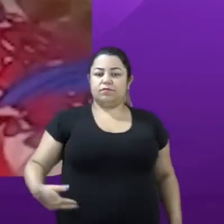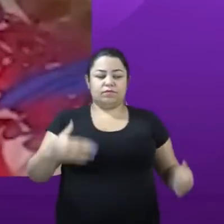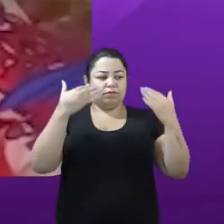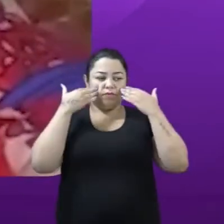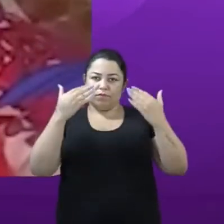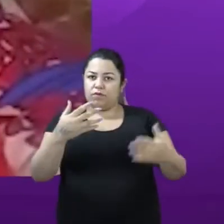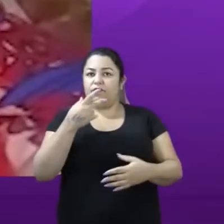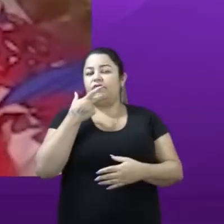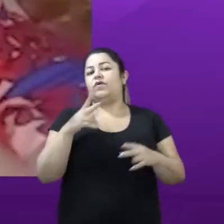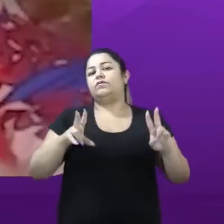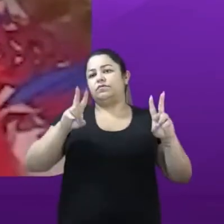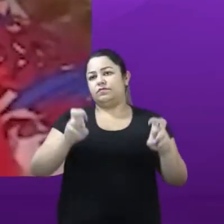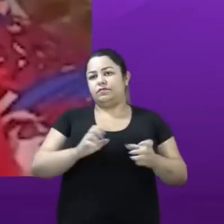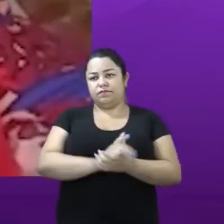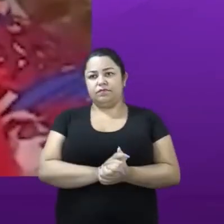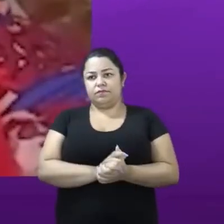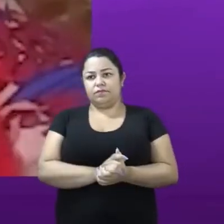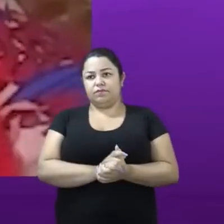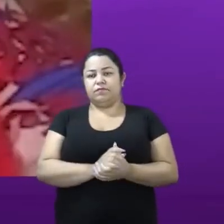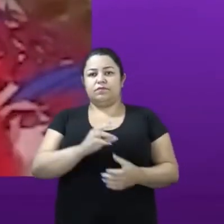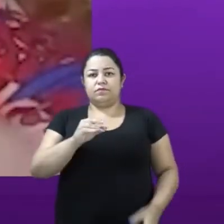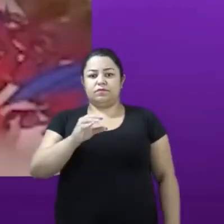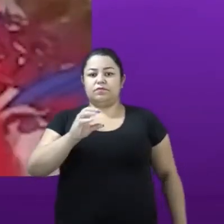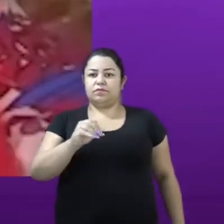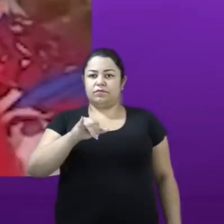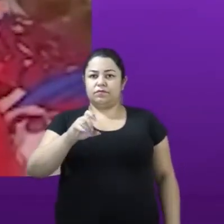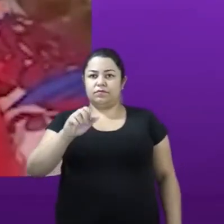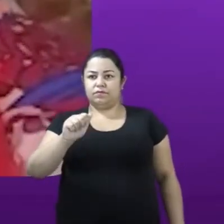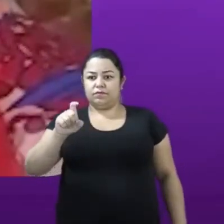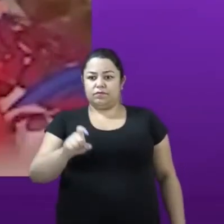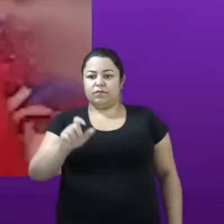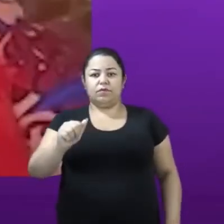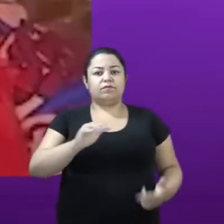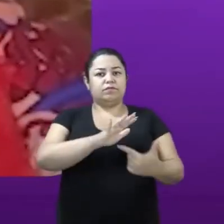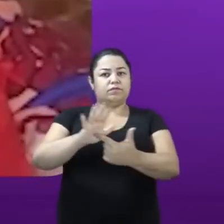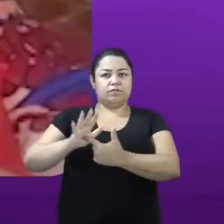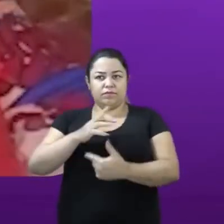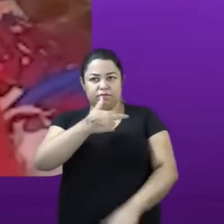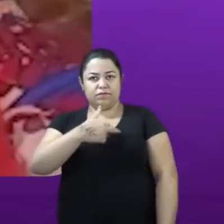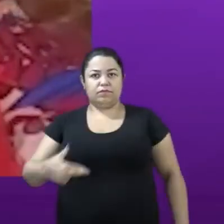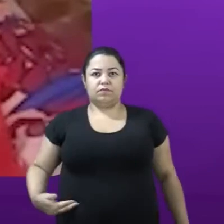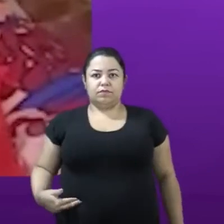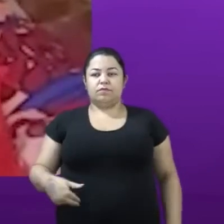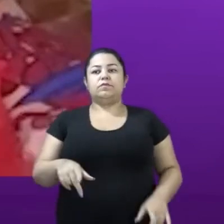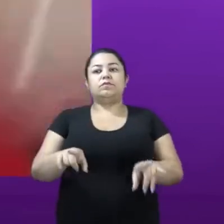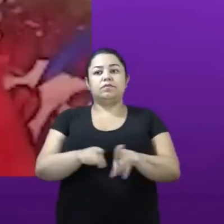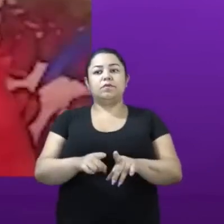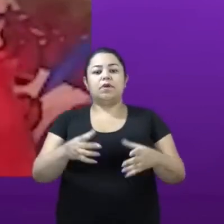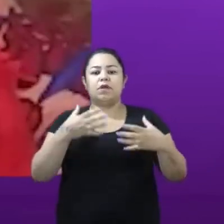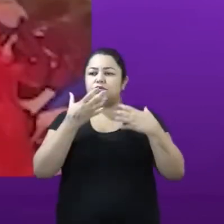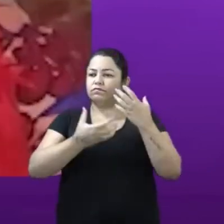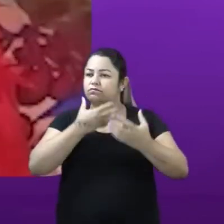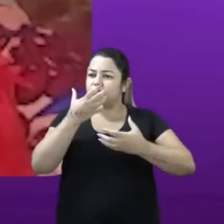apresentações falando sobre o Orixá Oiá, falando da nossa religião, mostrando através das nossas cantigas. Eu